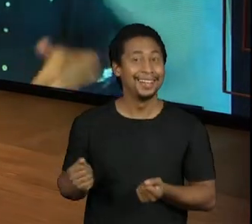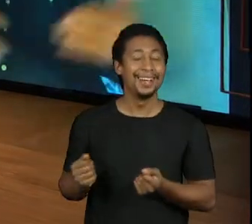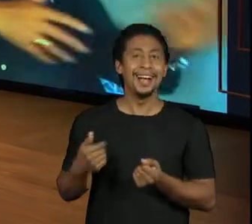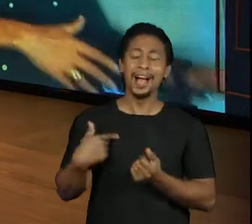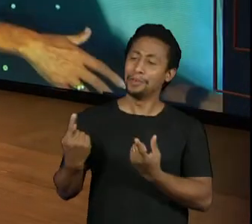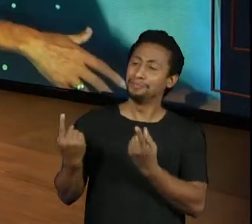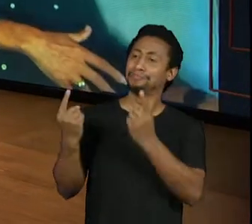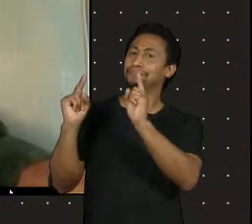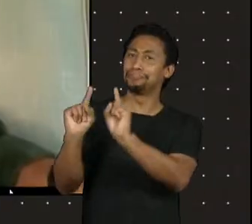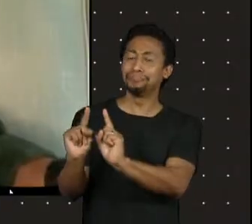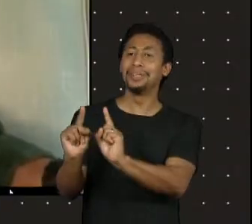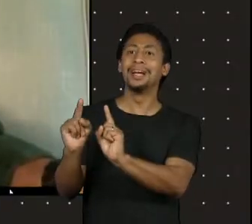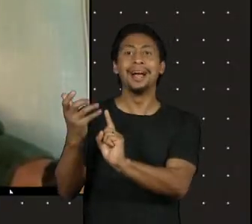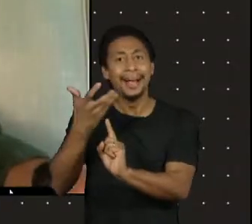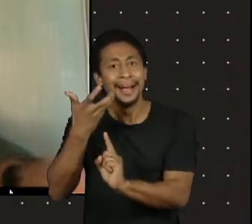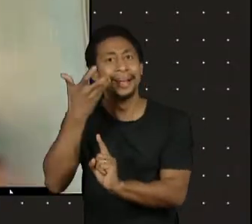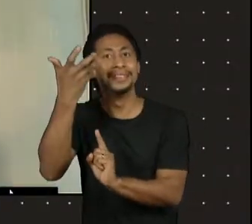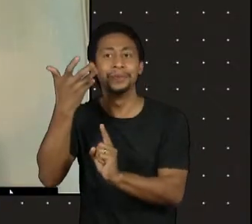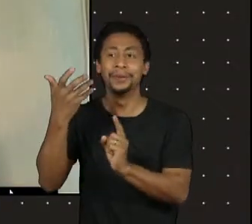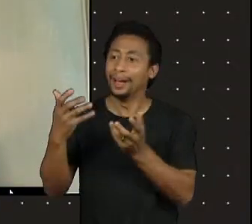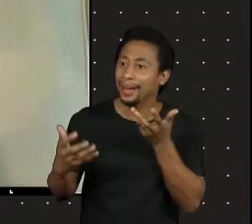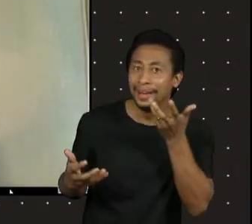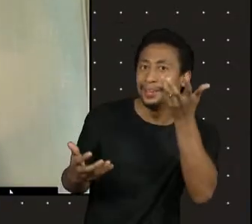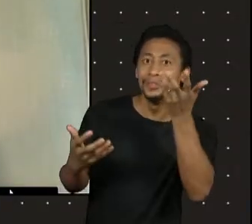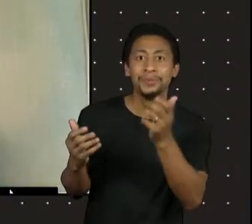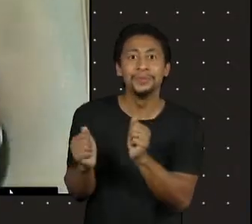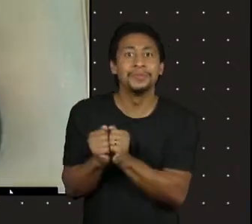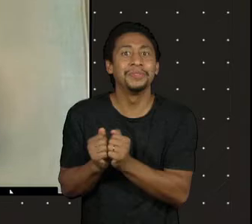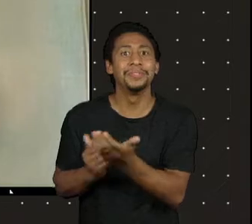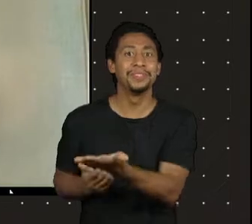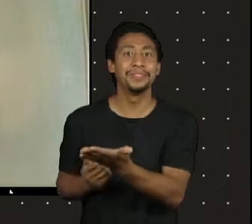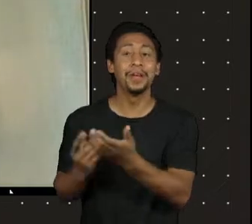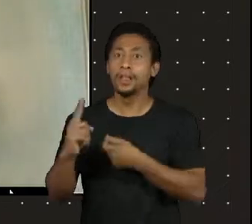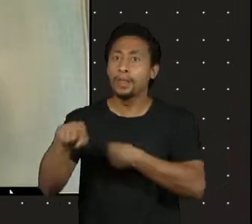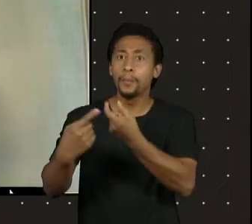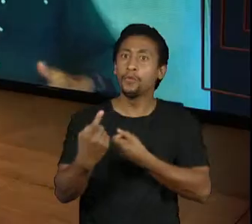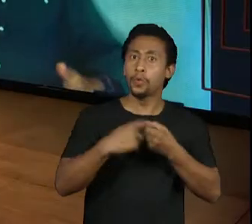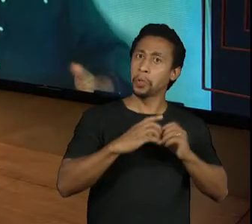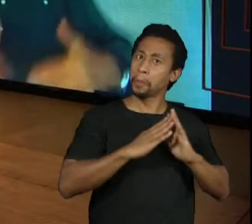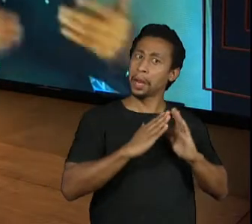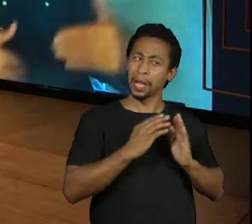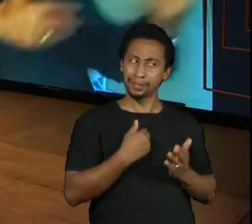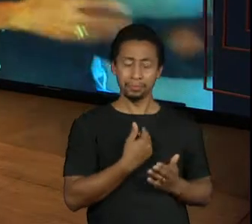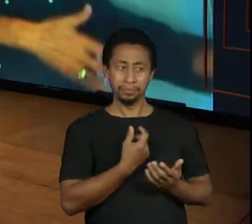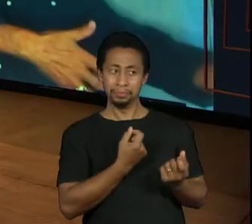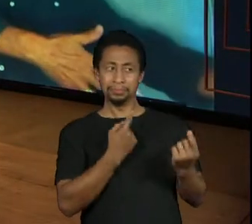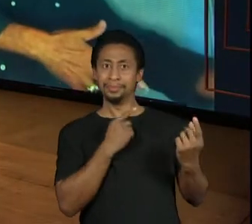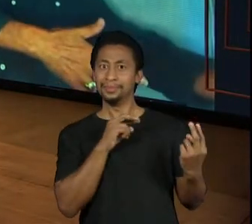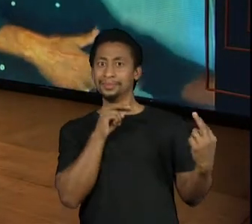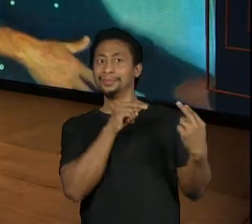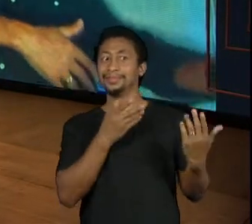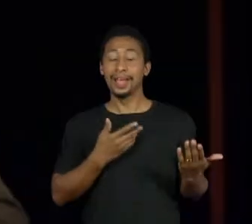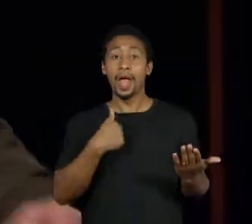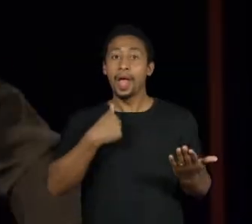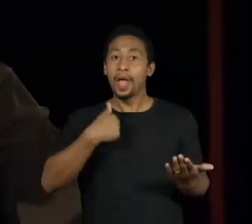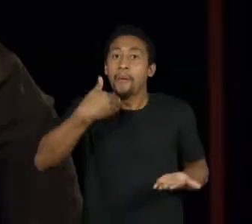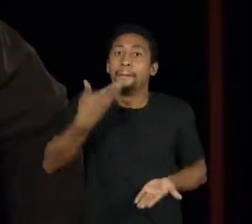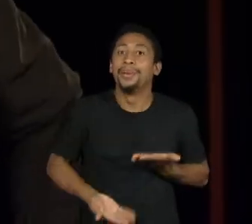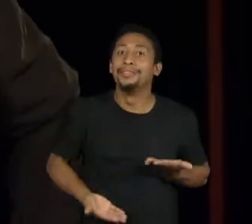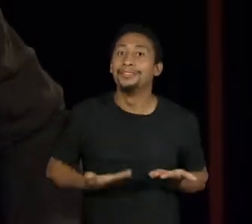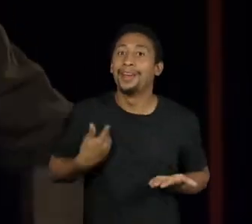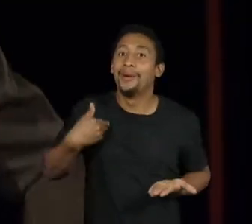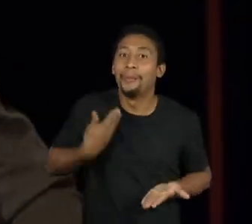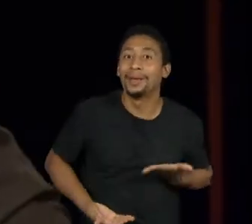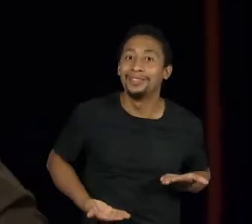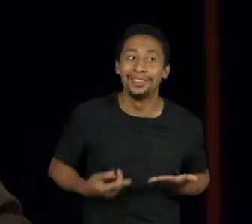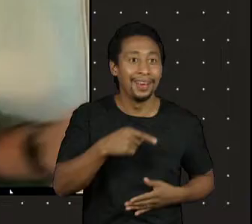ela para casa, entendeu? Eu, defendendo o Calbi, perdi por ela